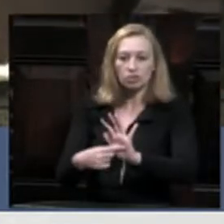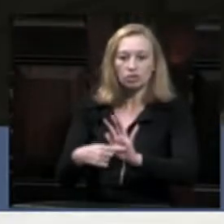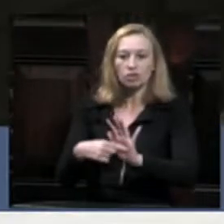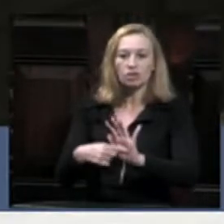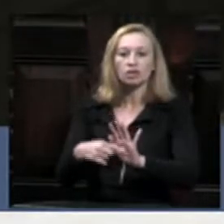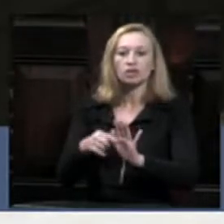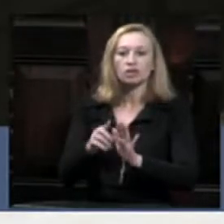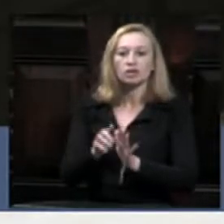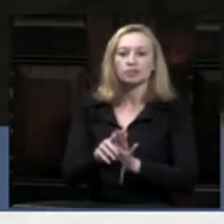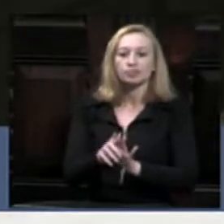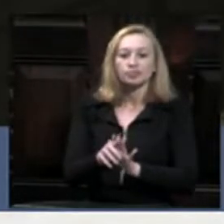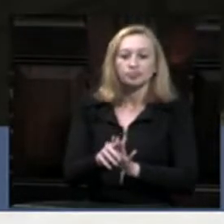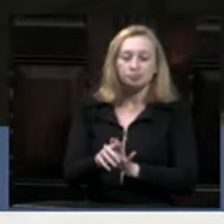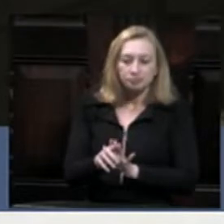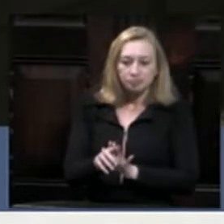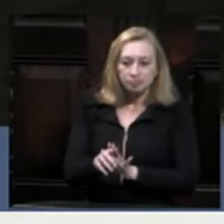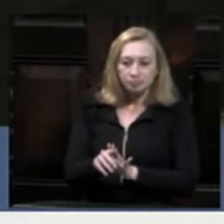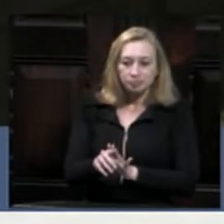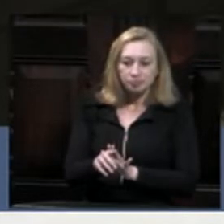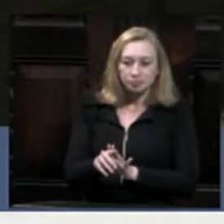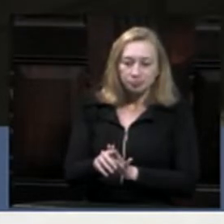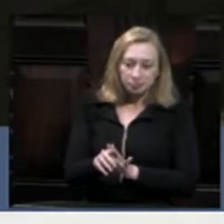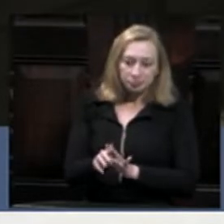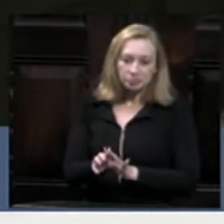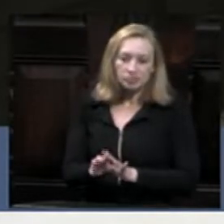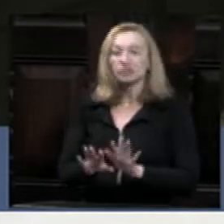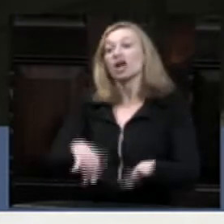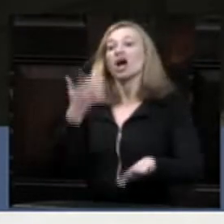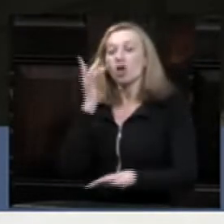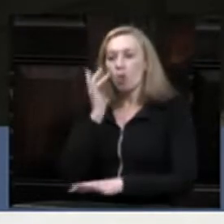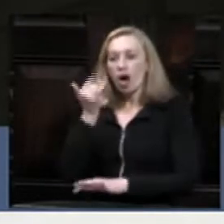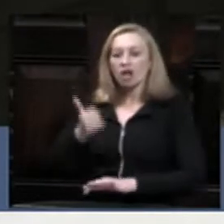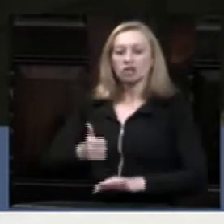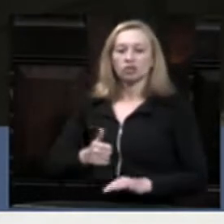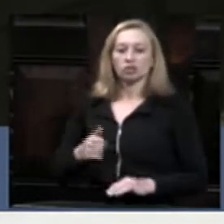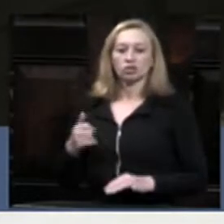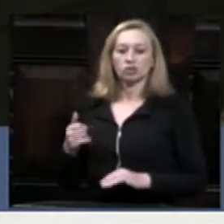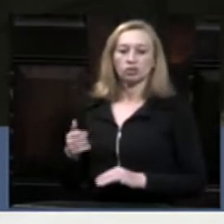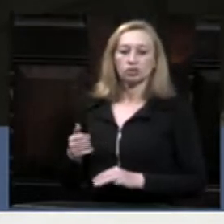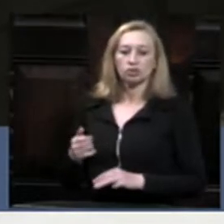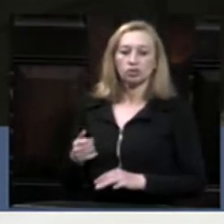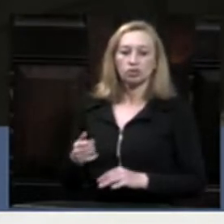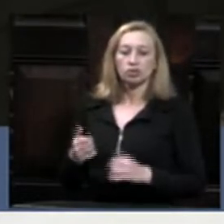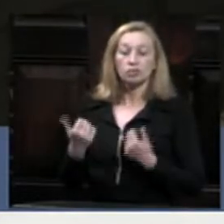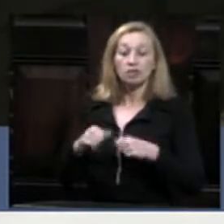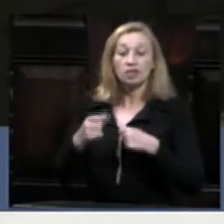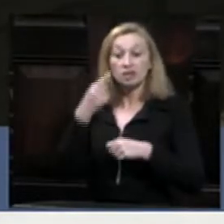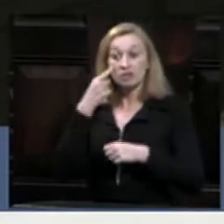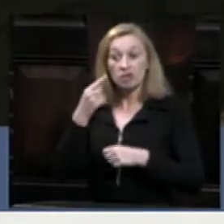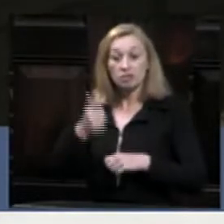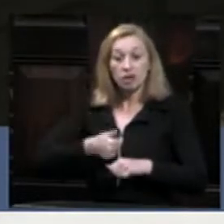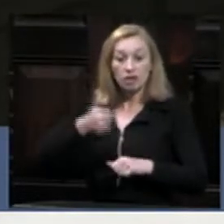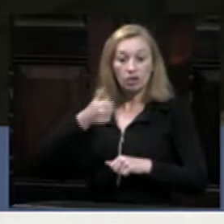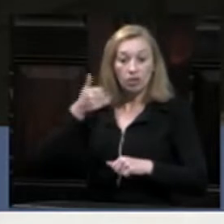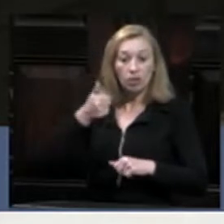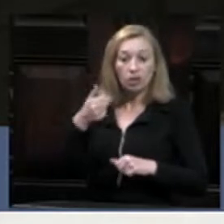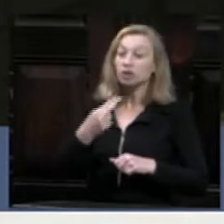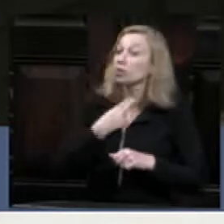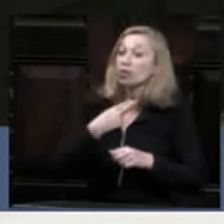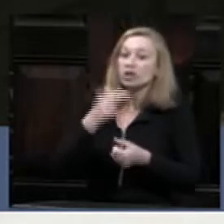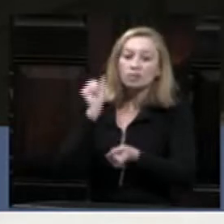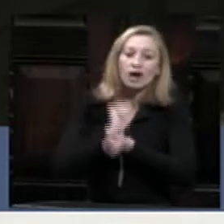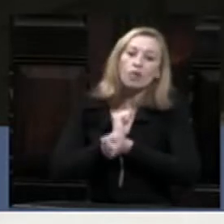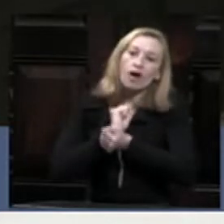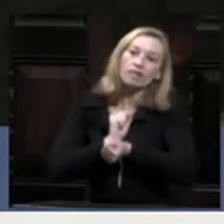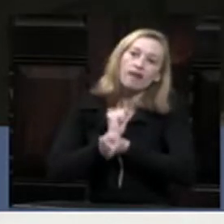posição imperial do senhor. Tem uma mesa toda para fazer a sessão. O que a gente não pode é esperar o